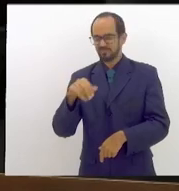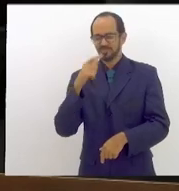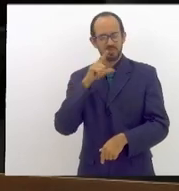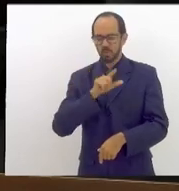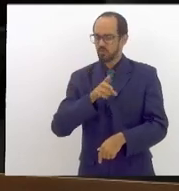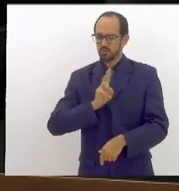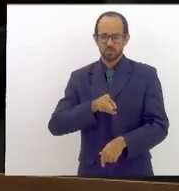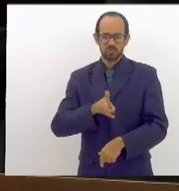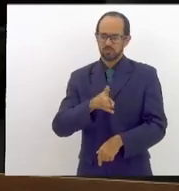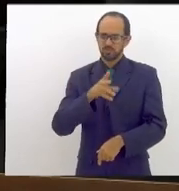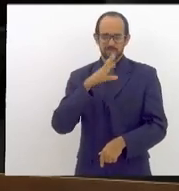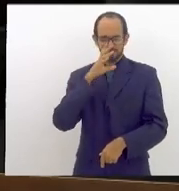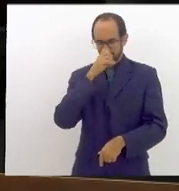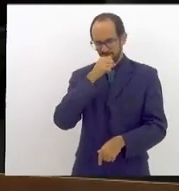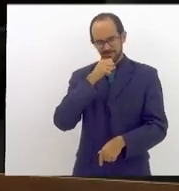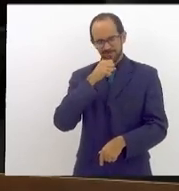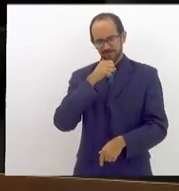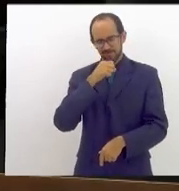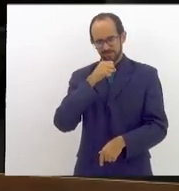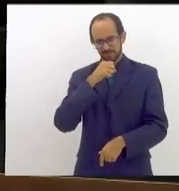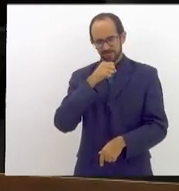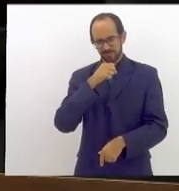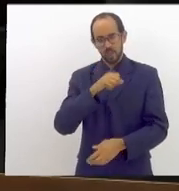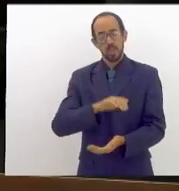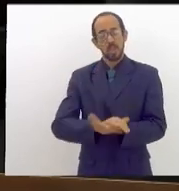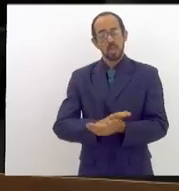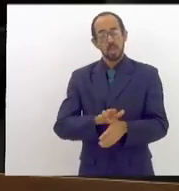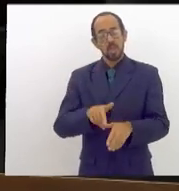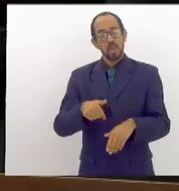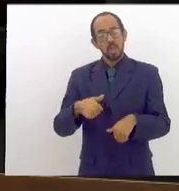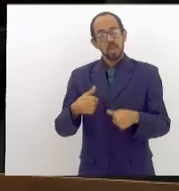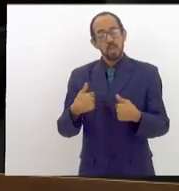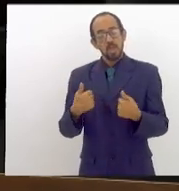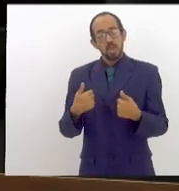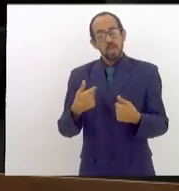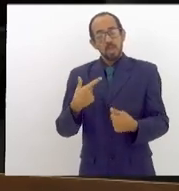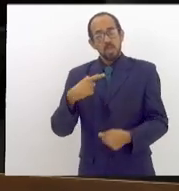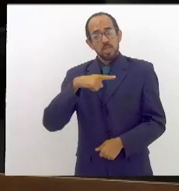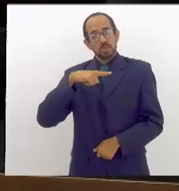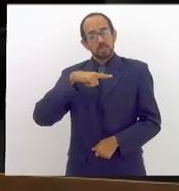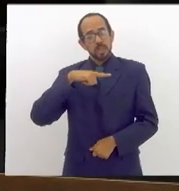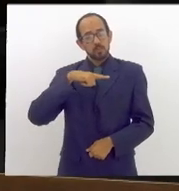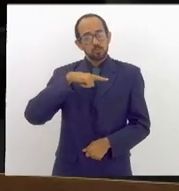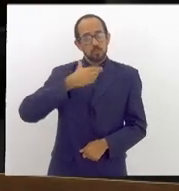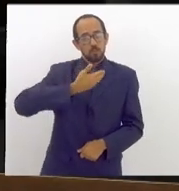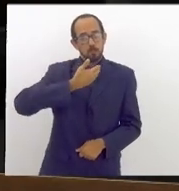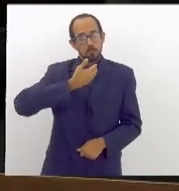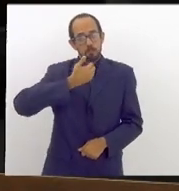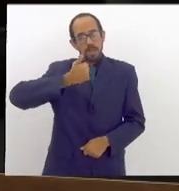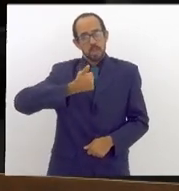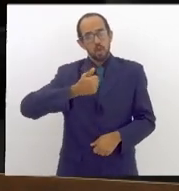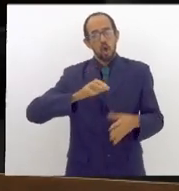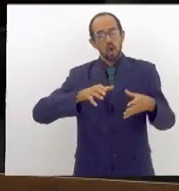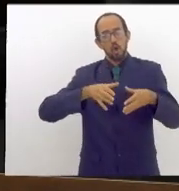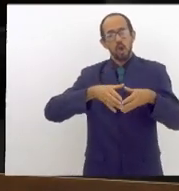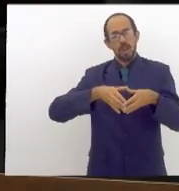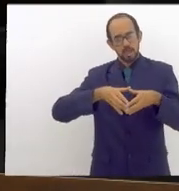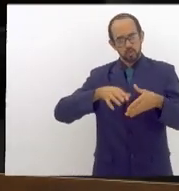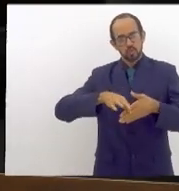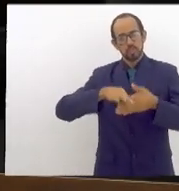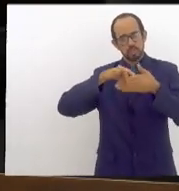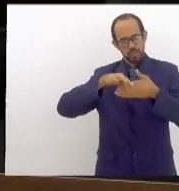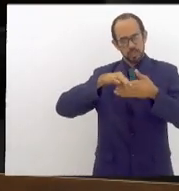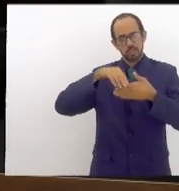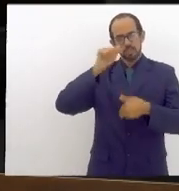além do mais nós temos seguramente o melhor colégio de líderes no Brasil